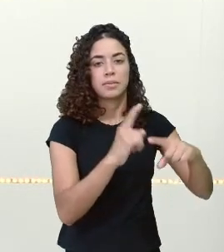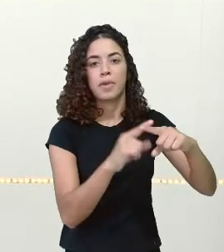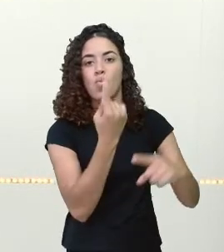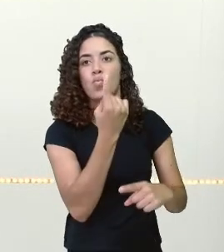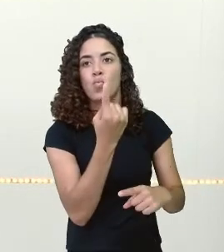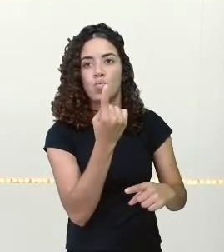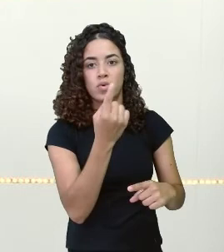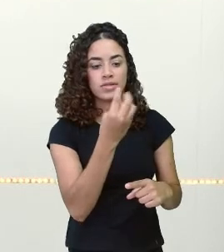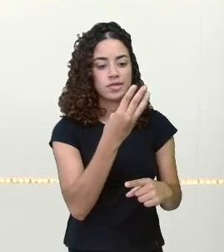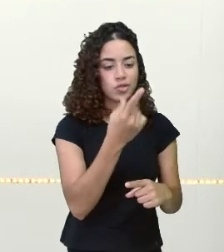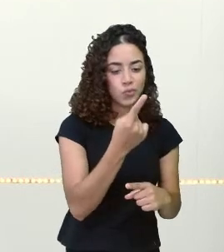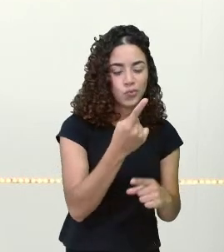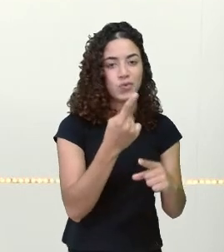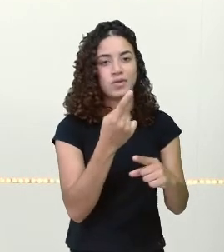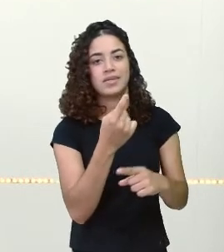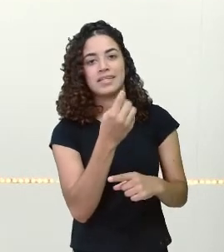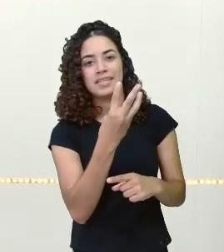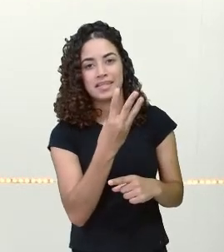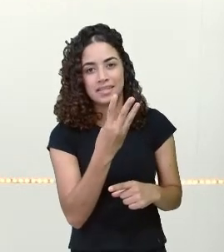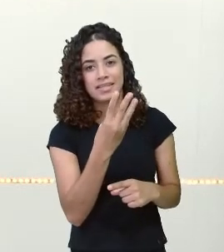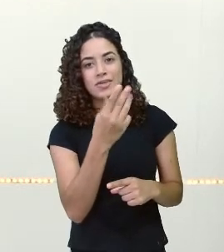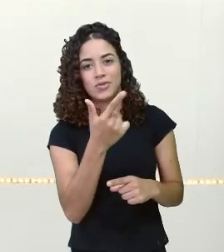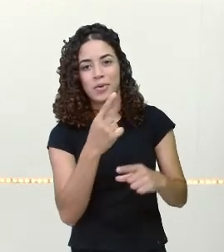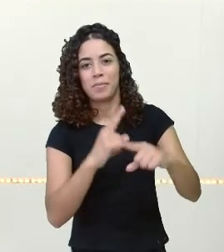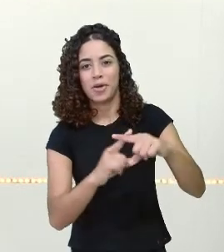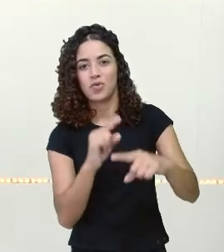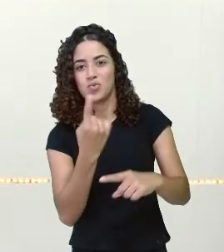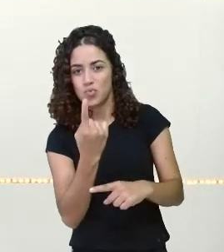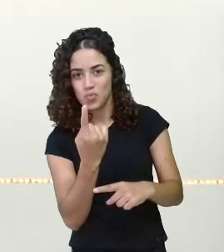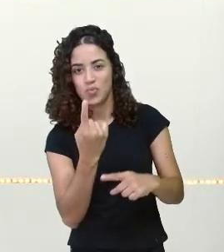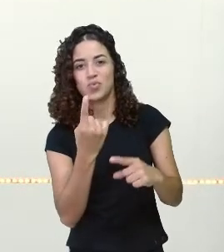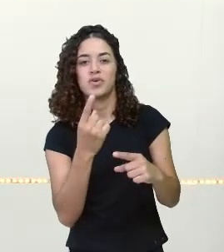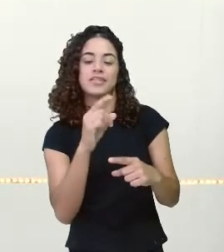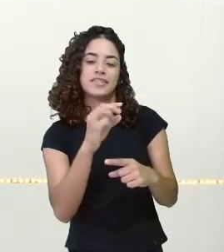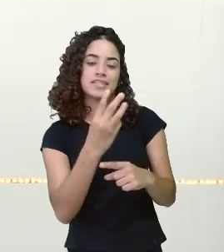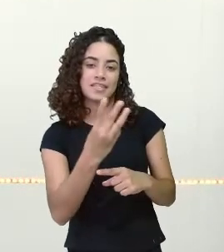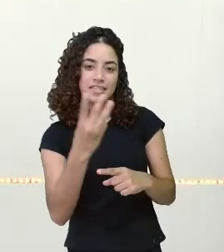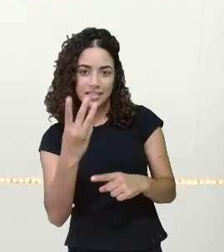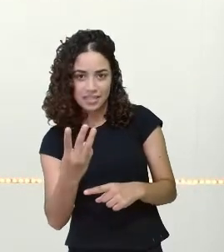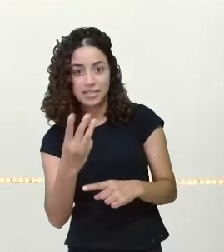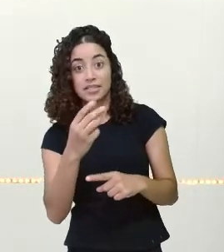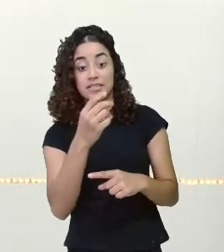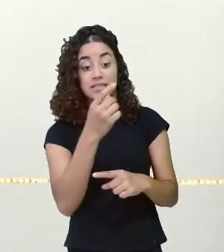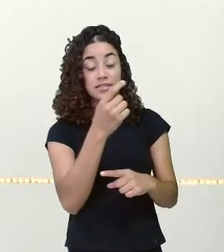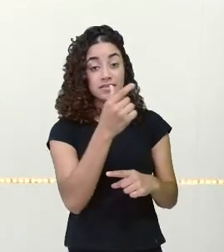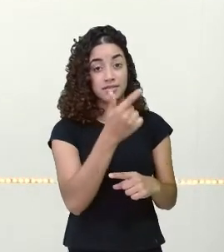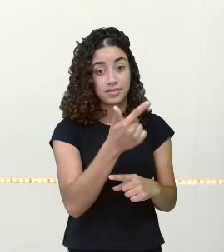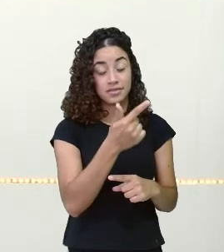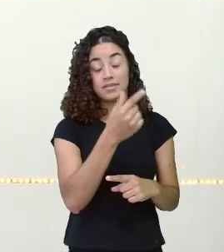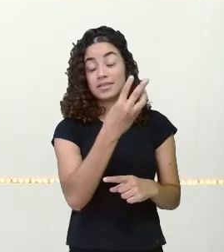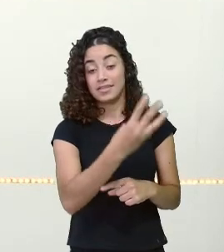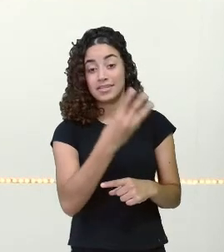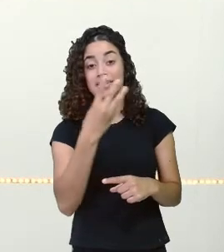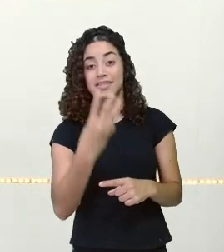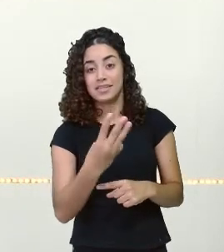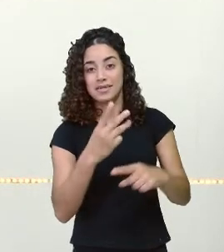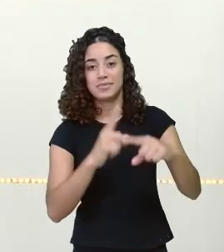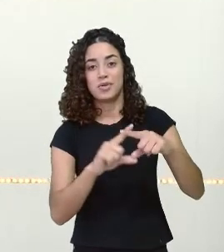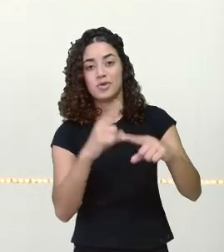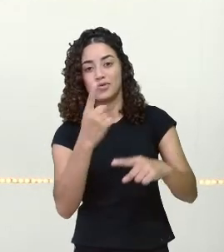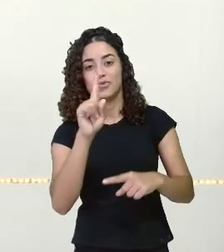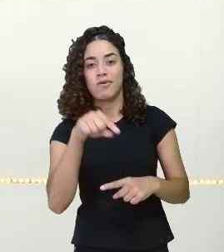31. 31 mais 1, 32. 32 mais 1, 33. 33 mais 1,